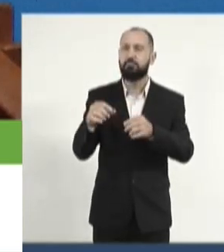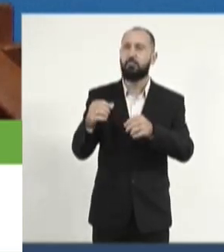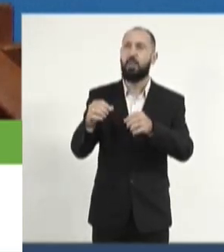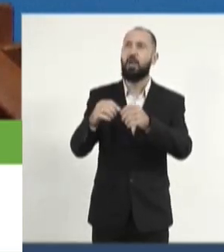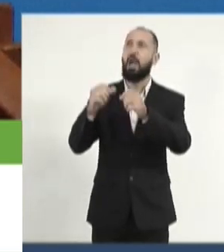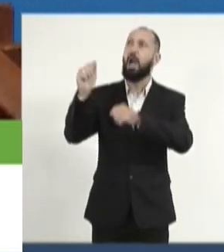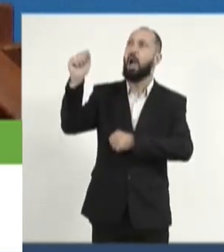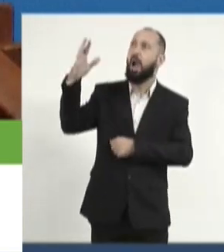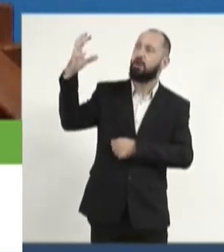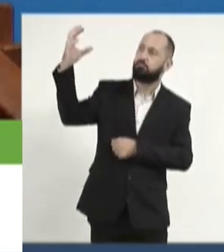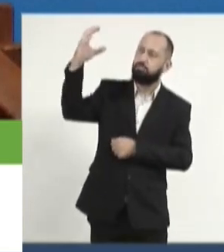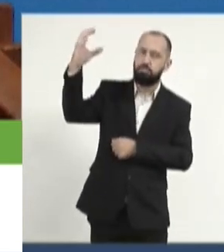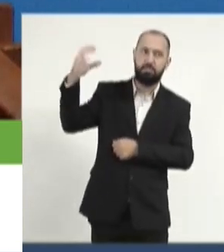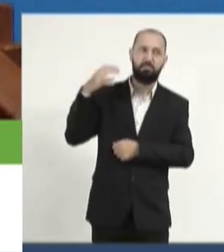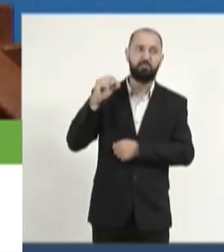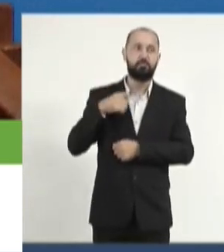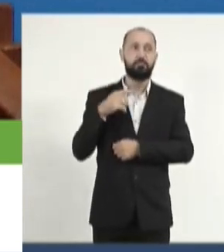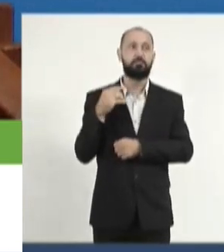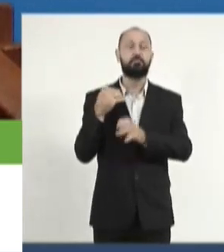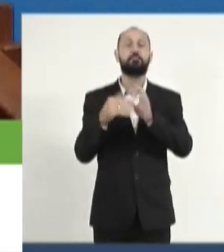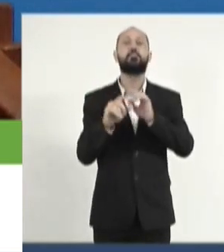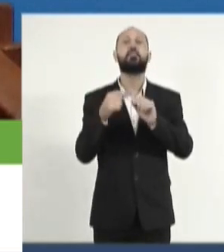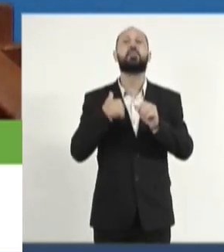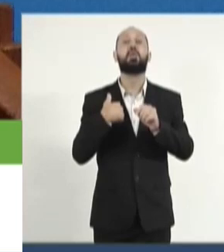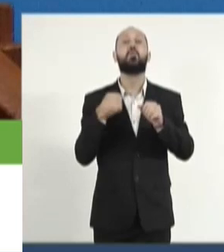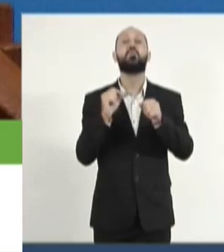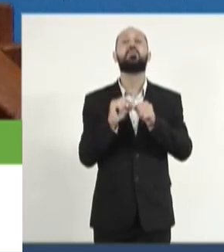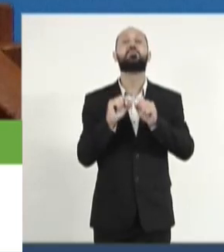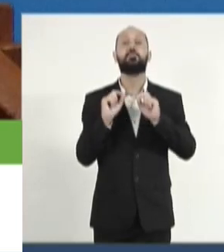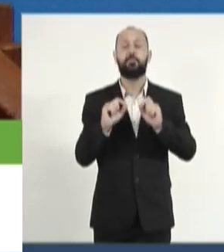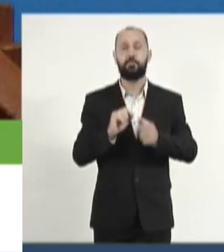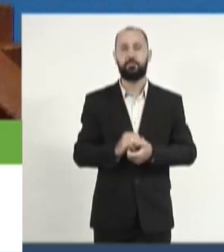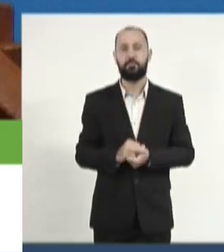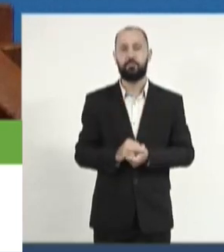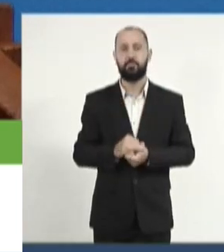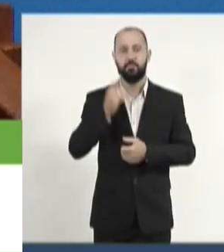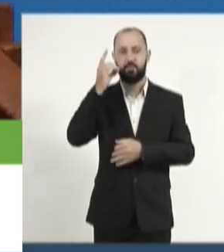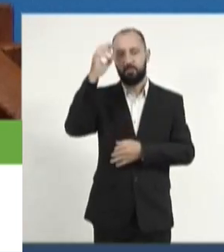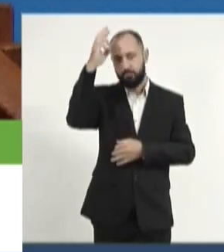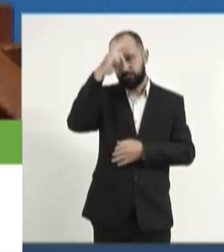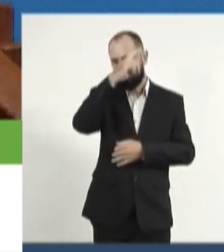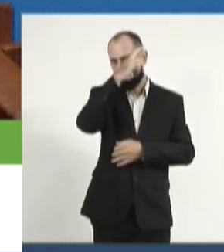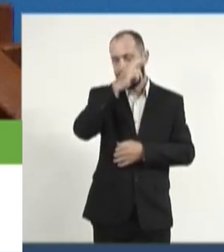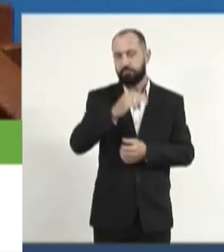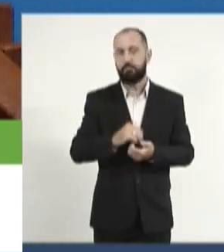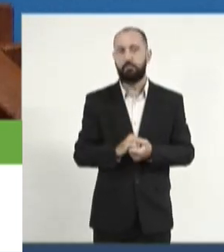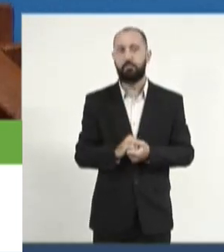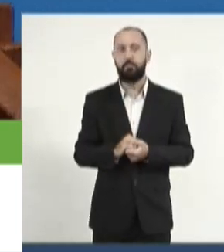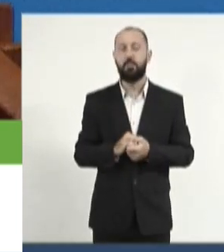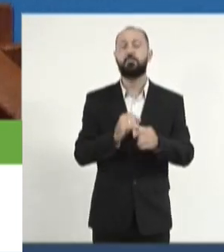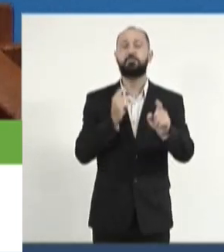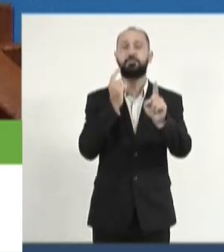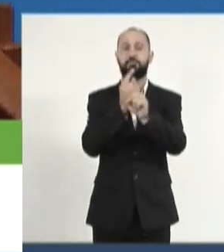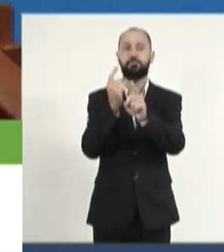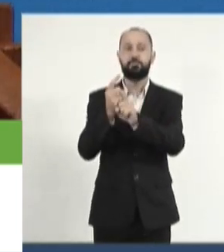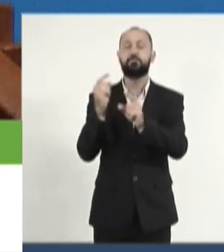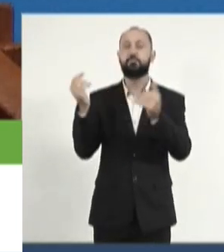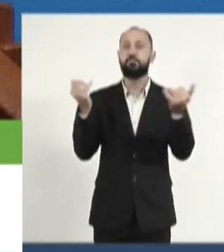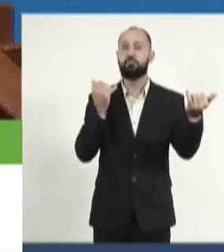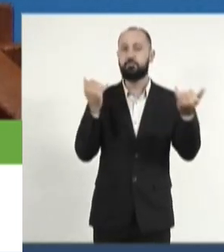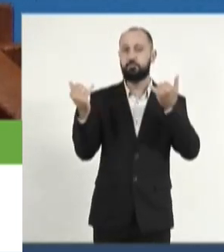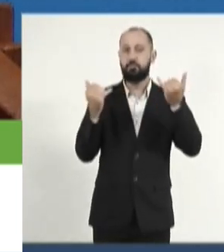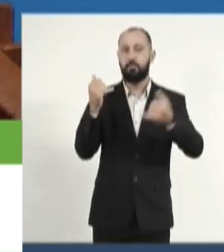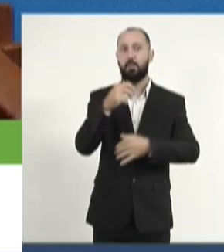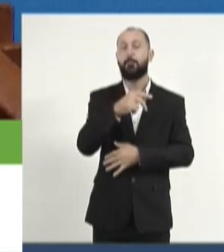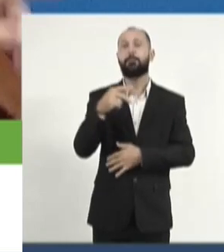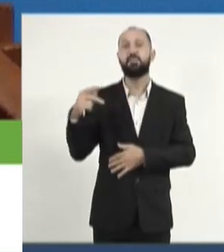que simplesmente poderiam não ir mais para o município. E o que eu fiz, deputado Rinaldo? Achei as informações,